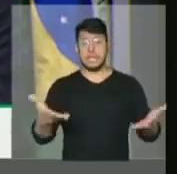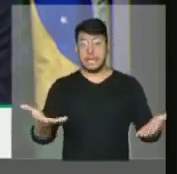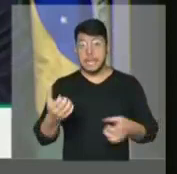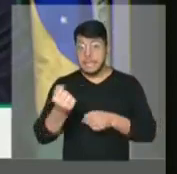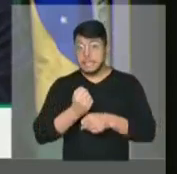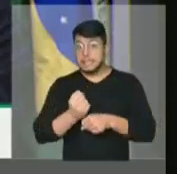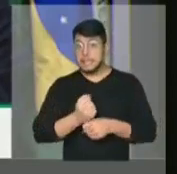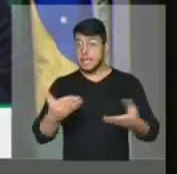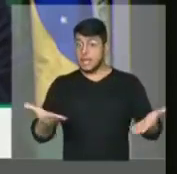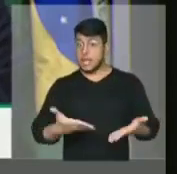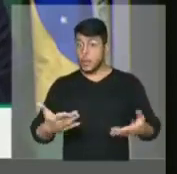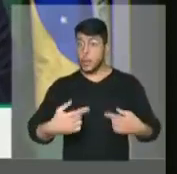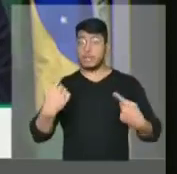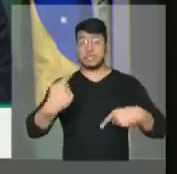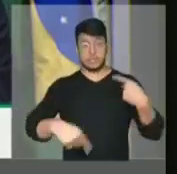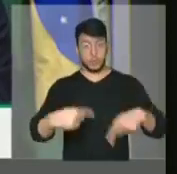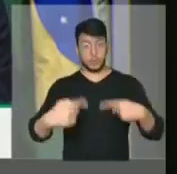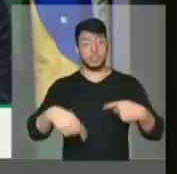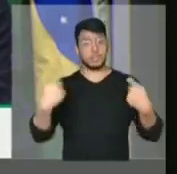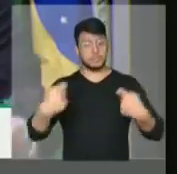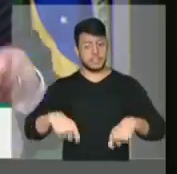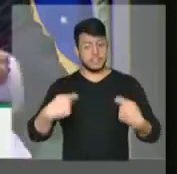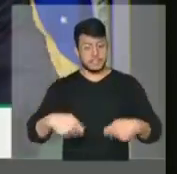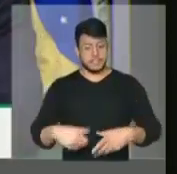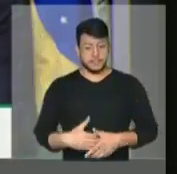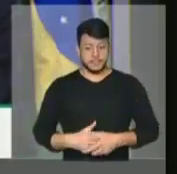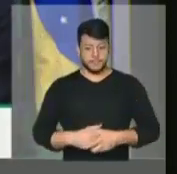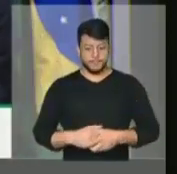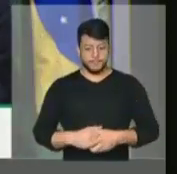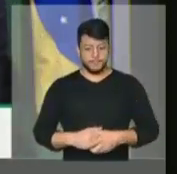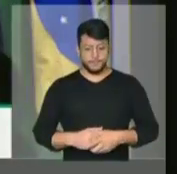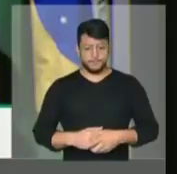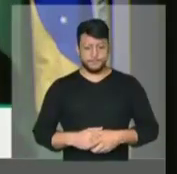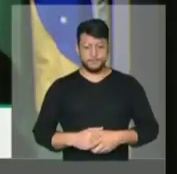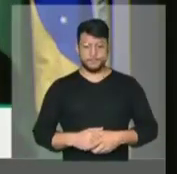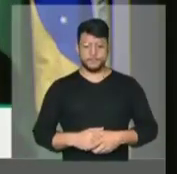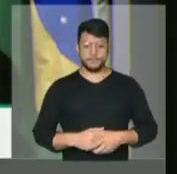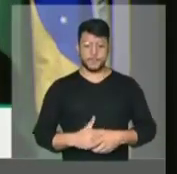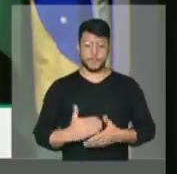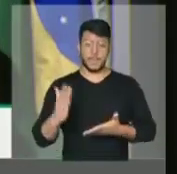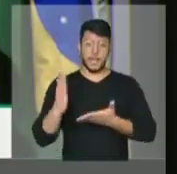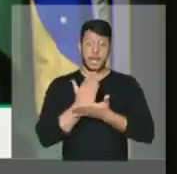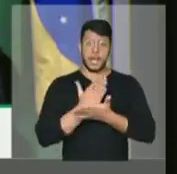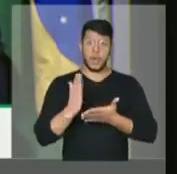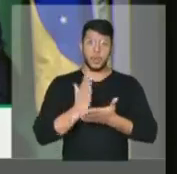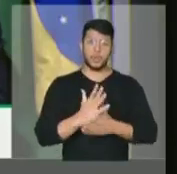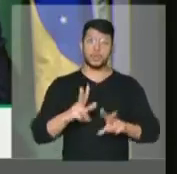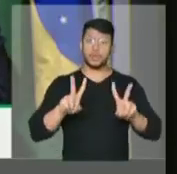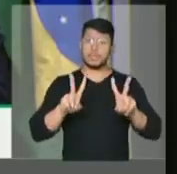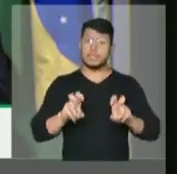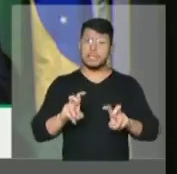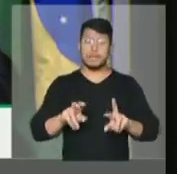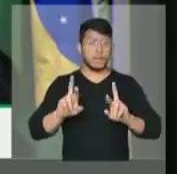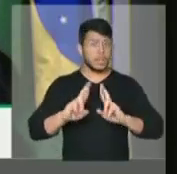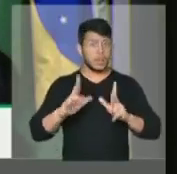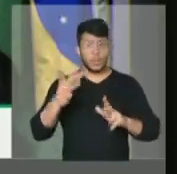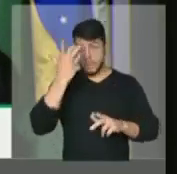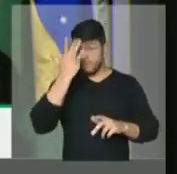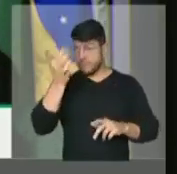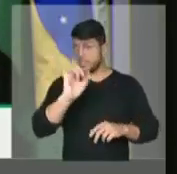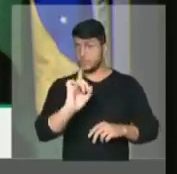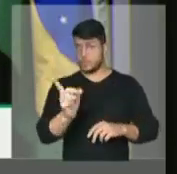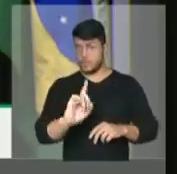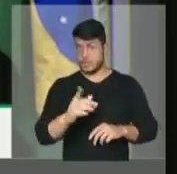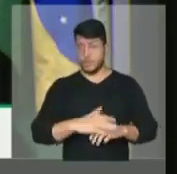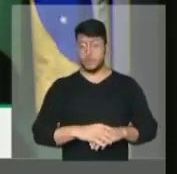ano em discussões aqui na Câmara dos Deputados. Temas que certamente não são fáceis e